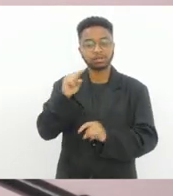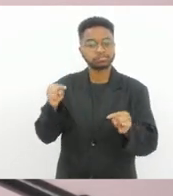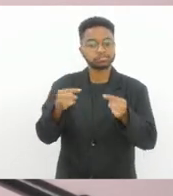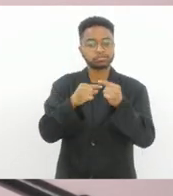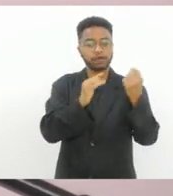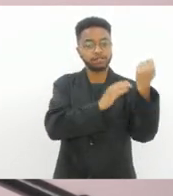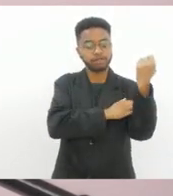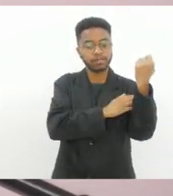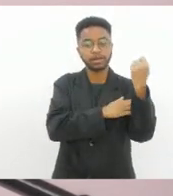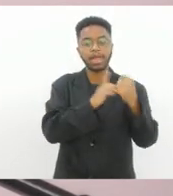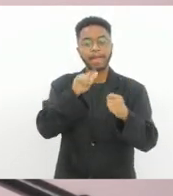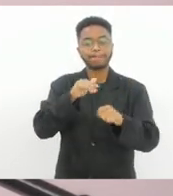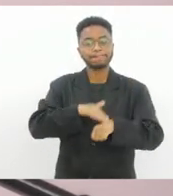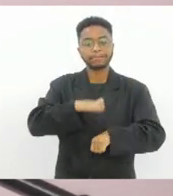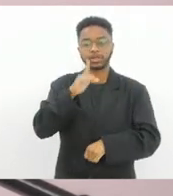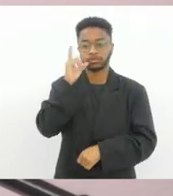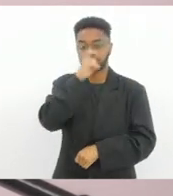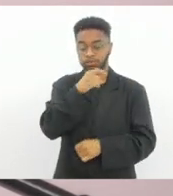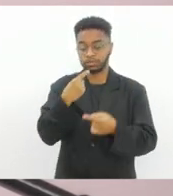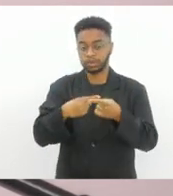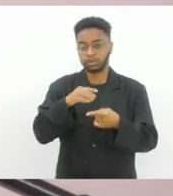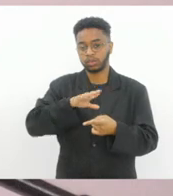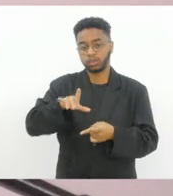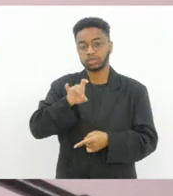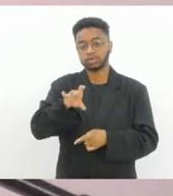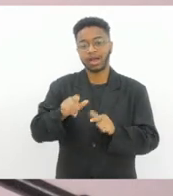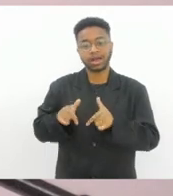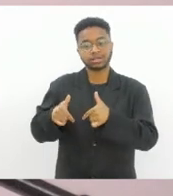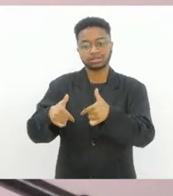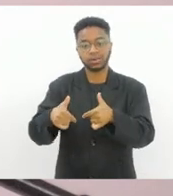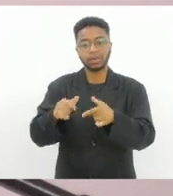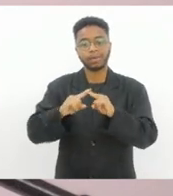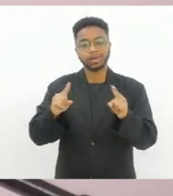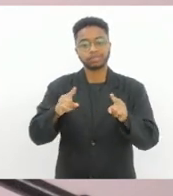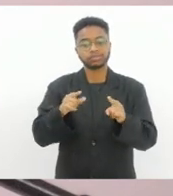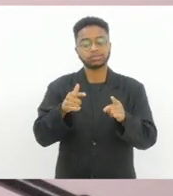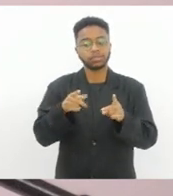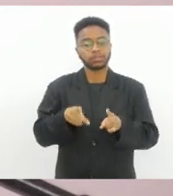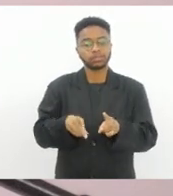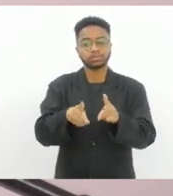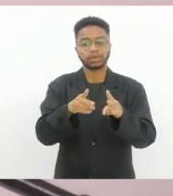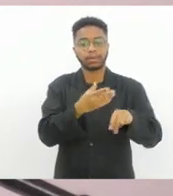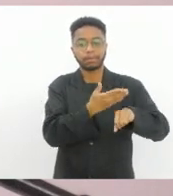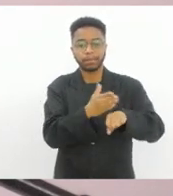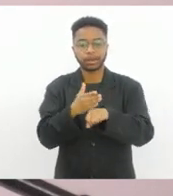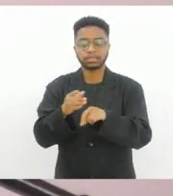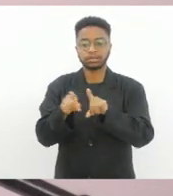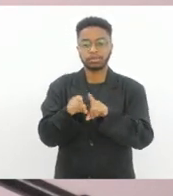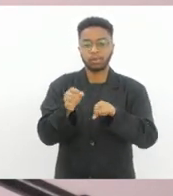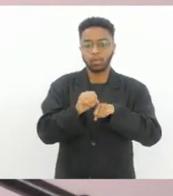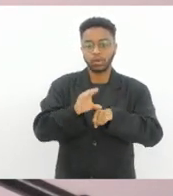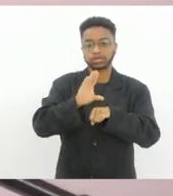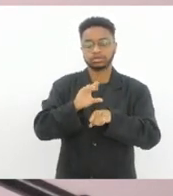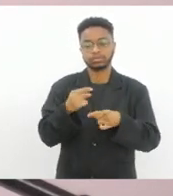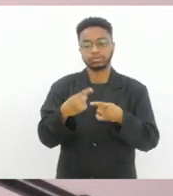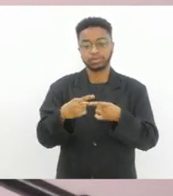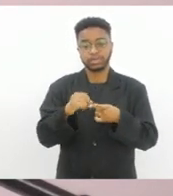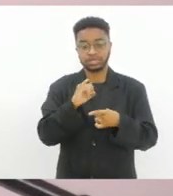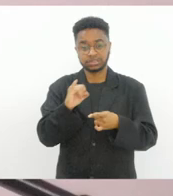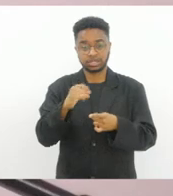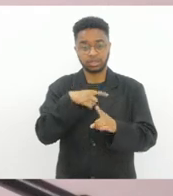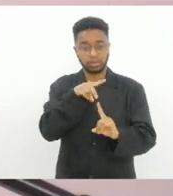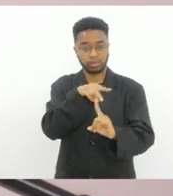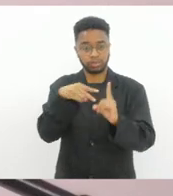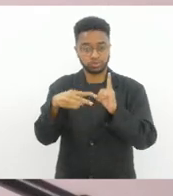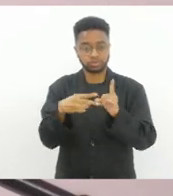pois deixa de ser um ato para ser uma rede de práticas e saberes. Então, qualquer perspectiva legislativa, né,